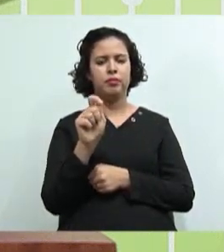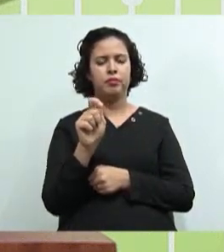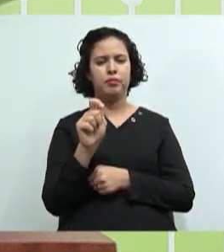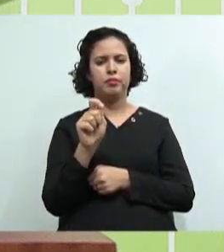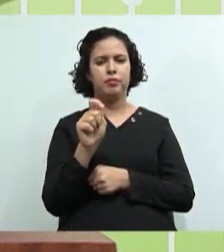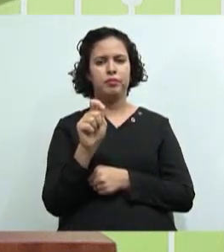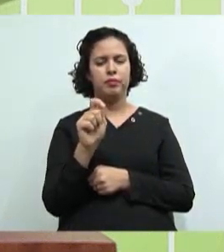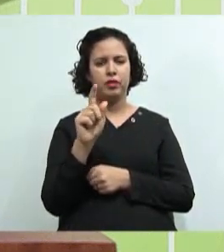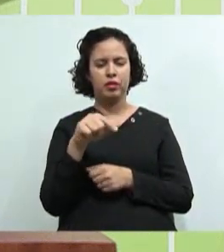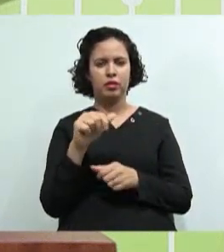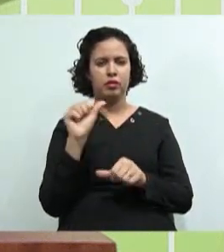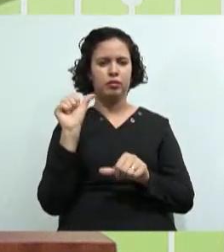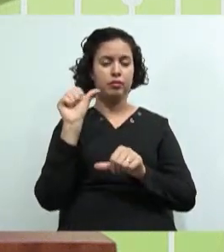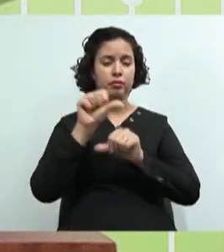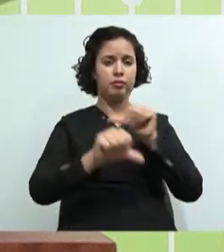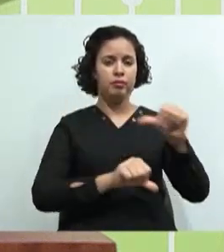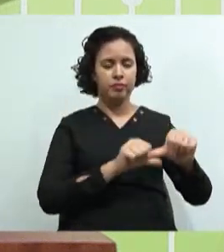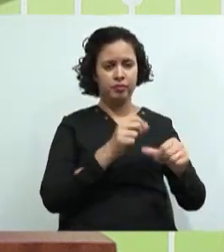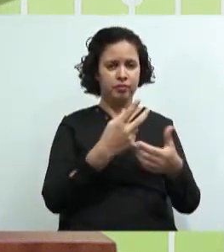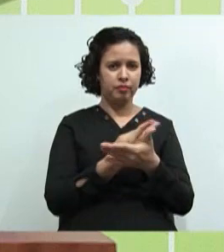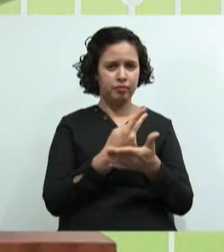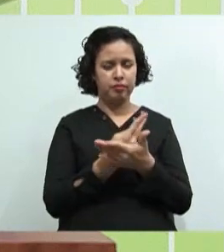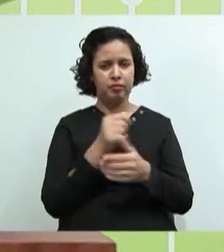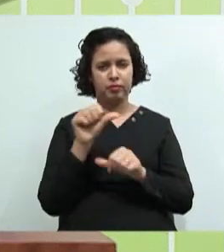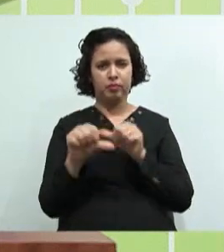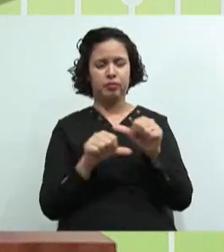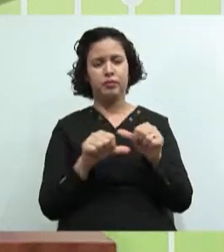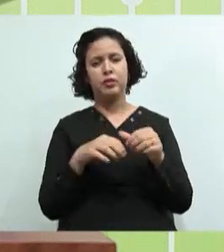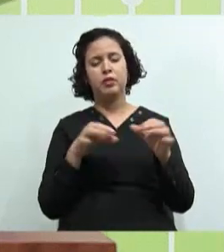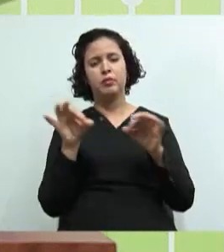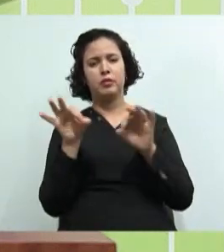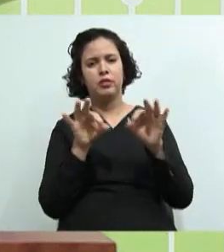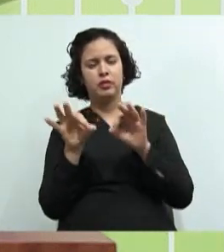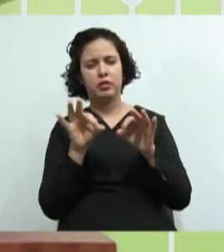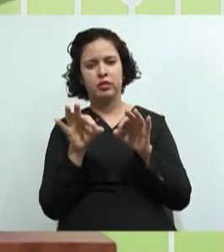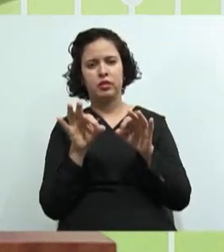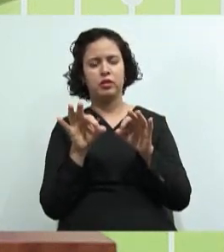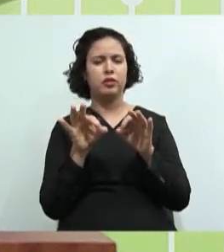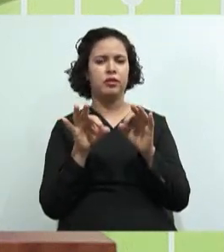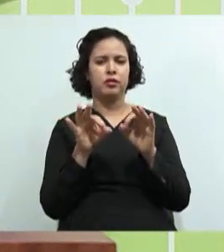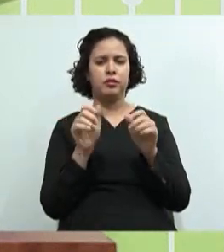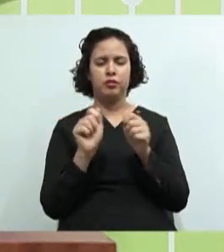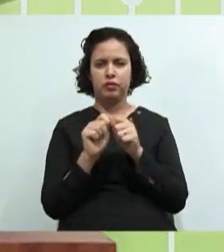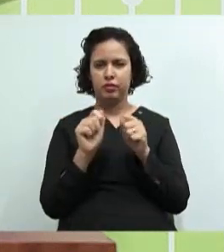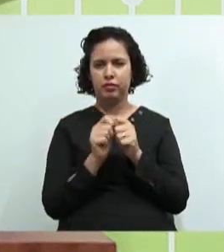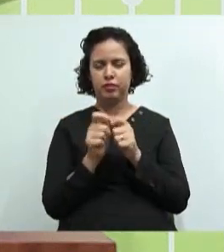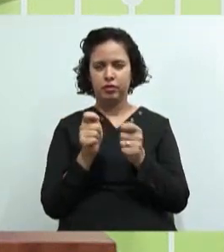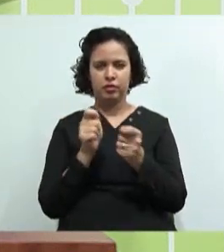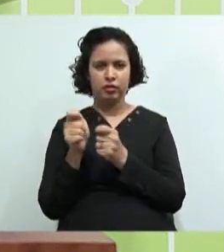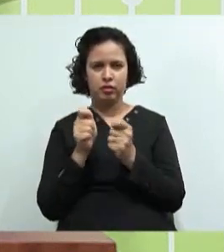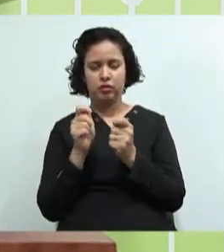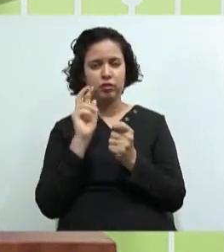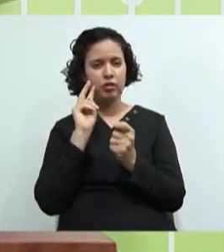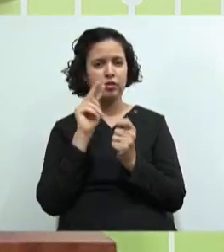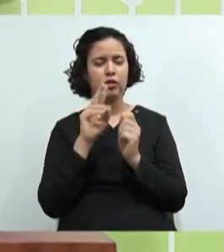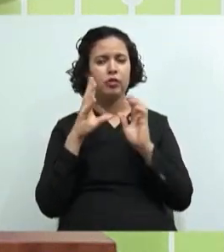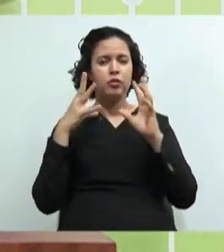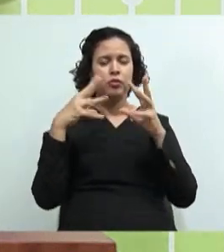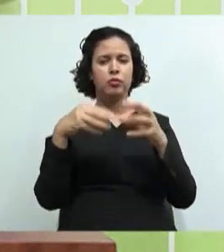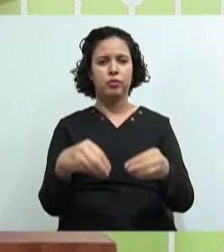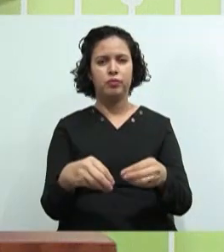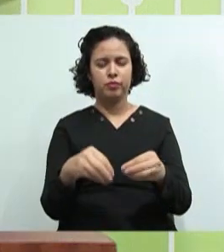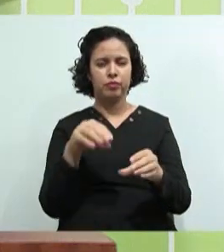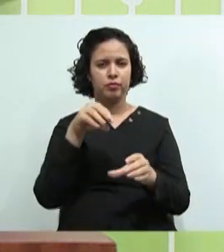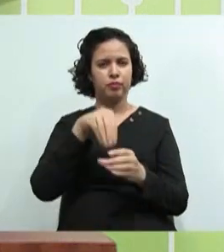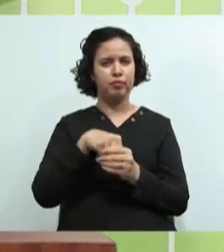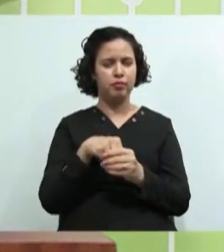ação corretiva. Por quê? A partir do momento que você planeja, executa, controla, você vai verificar se tudo está dentro do planejado. Se não está,